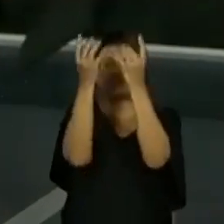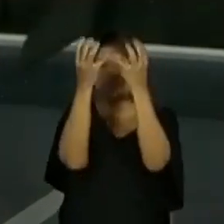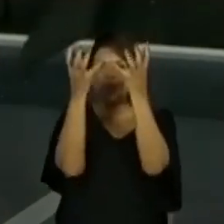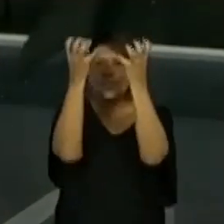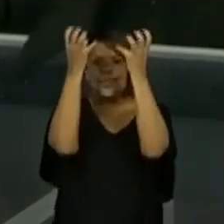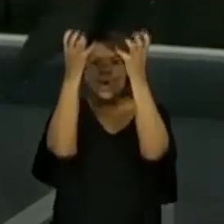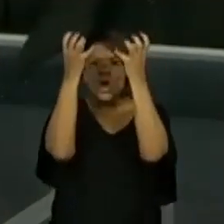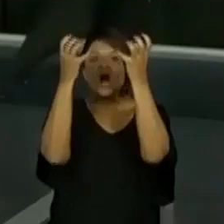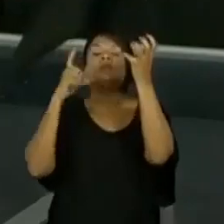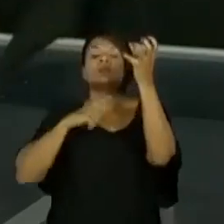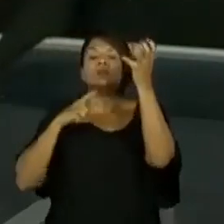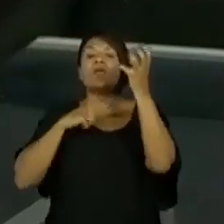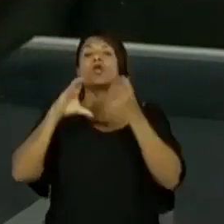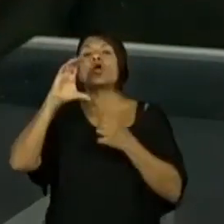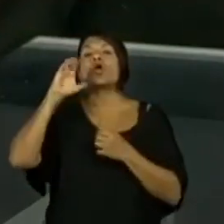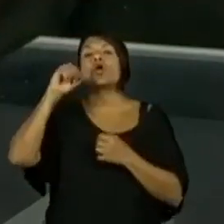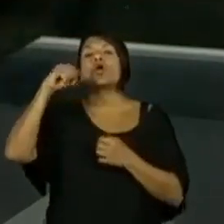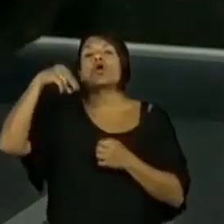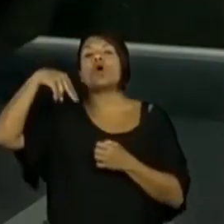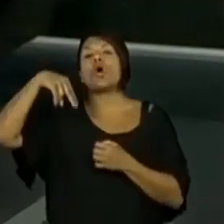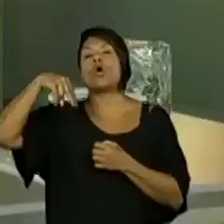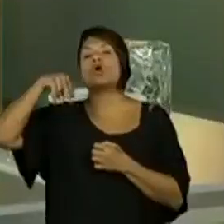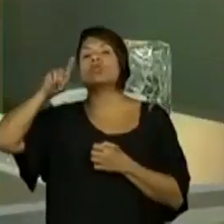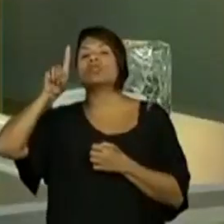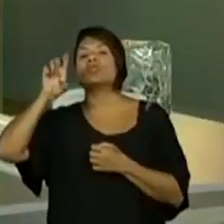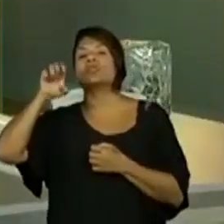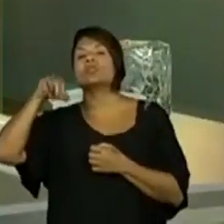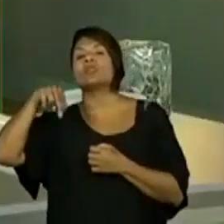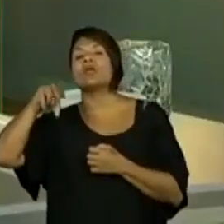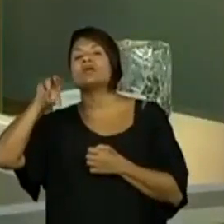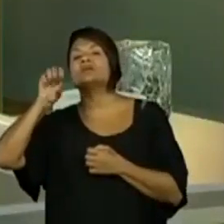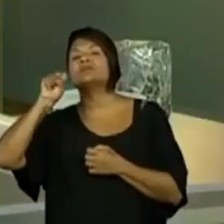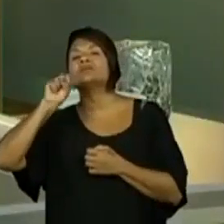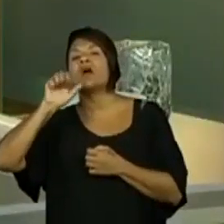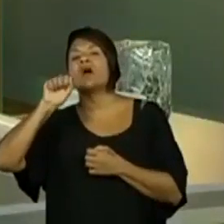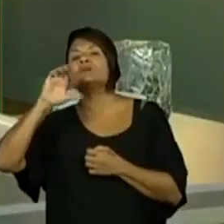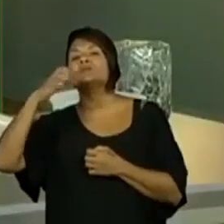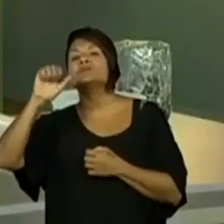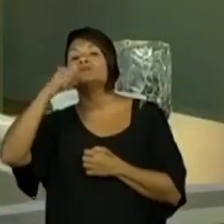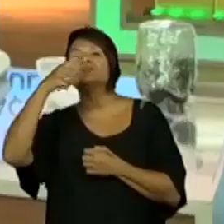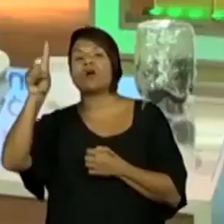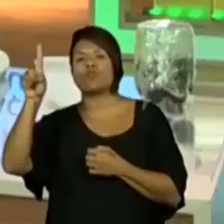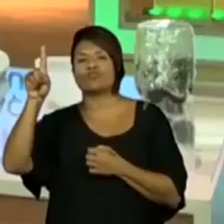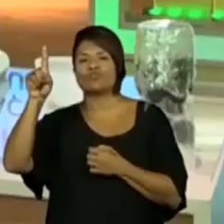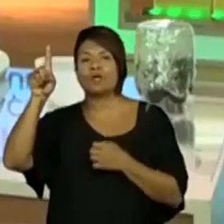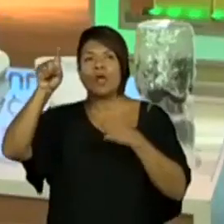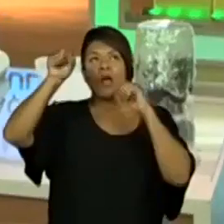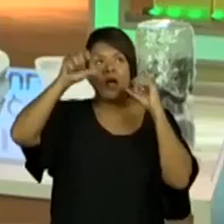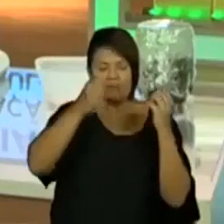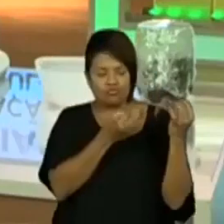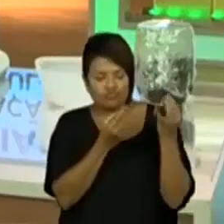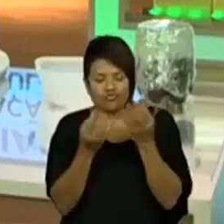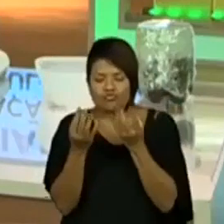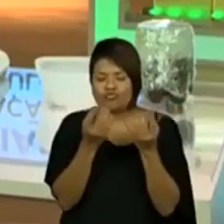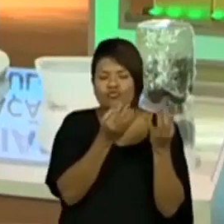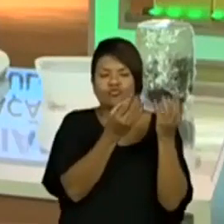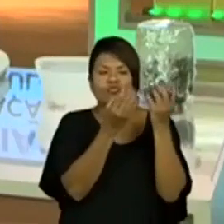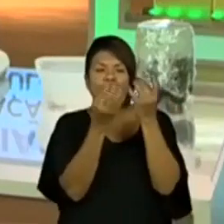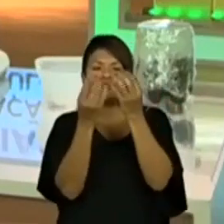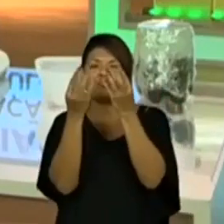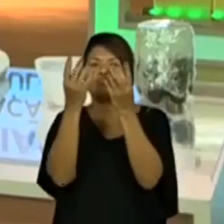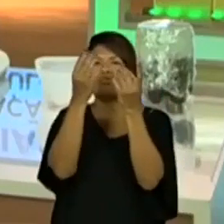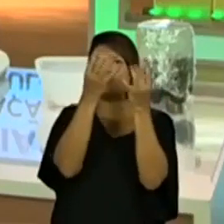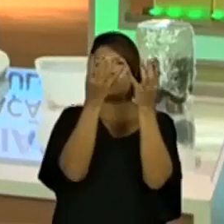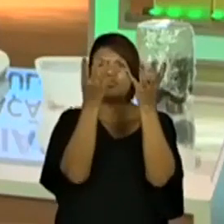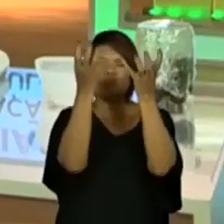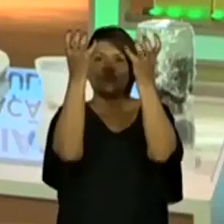na condensação, esse vapor, ele se transforma em gotículas de água. E essas gotículas